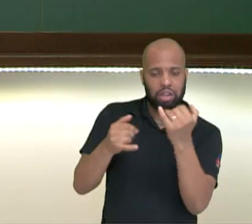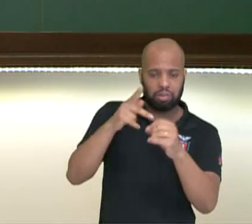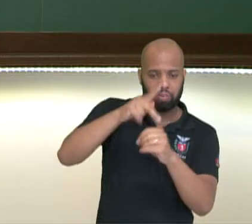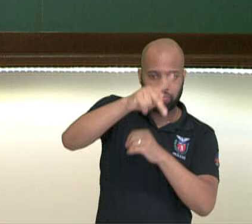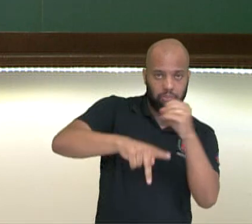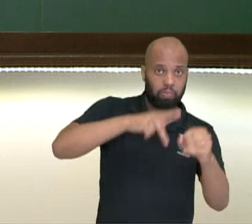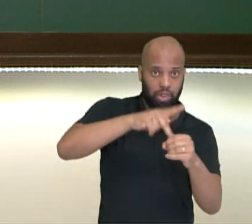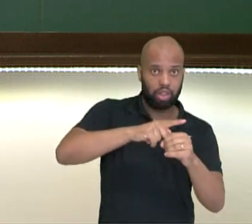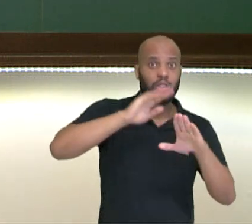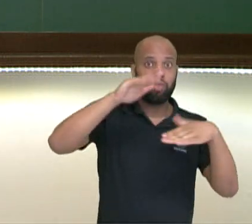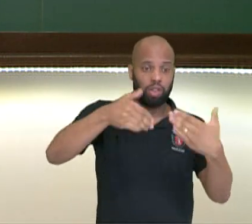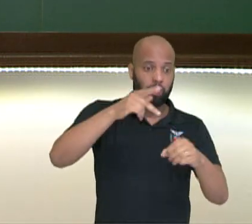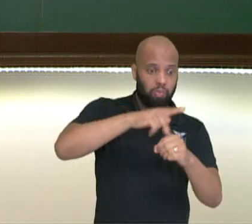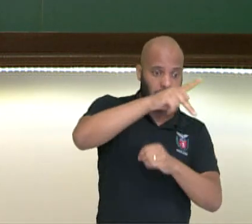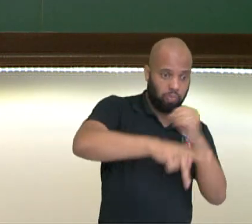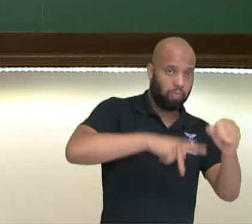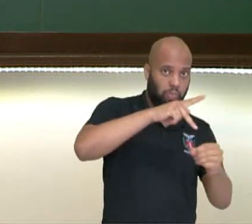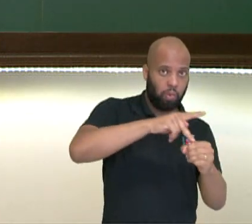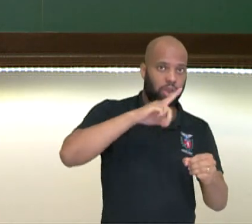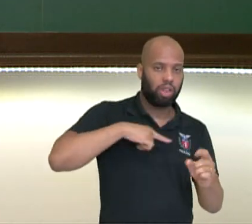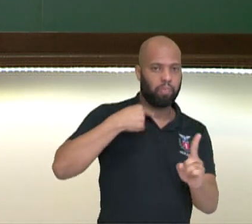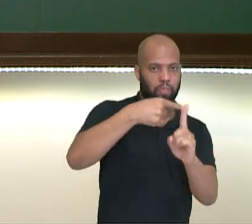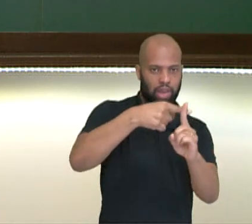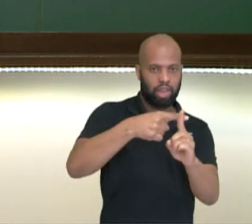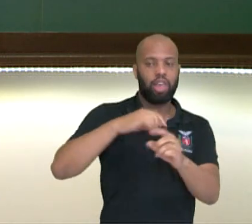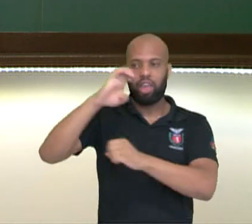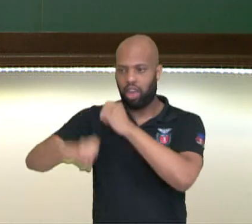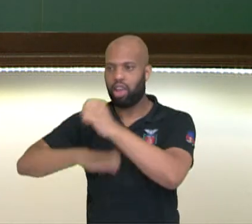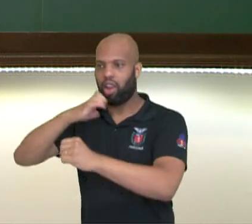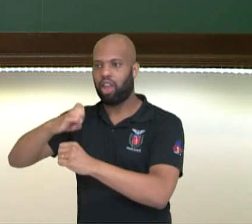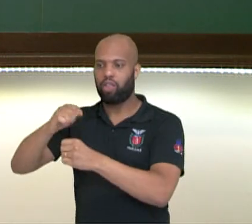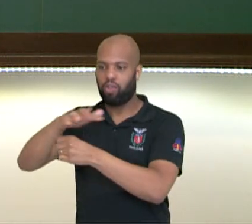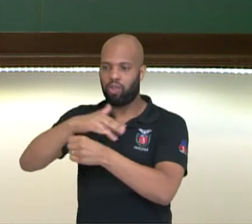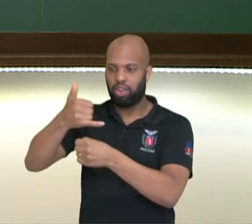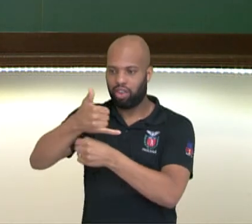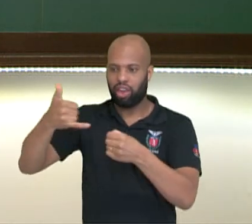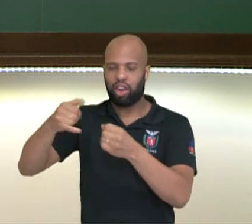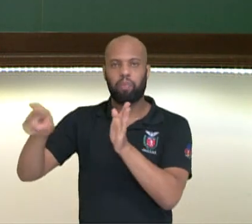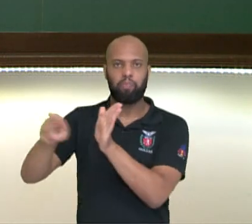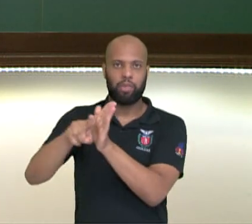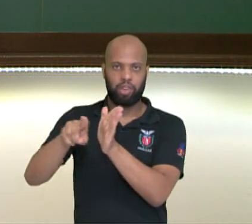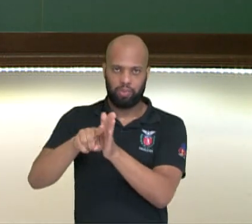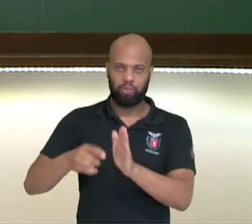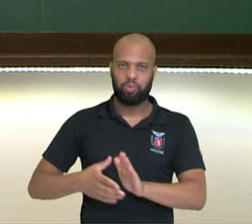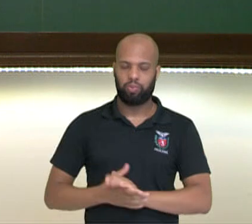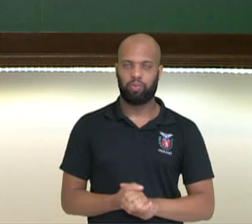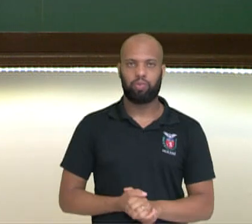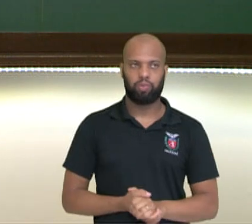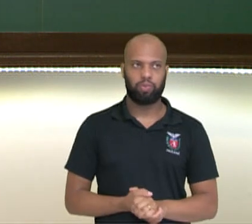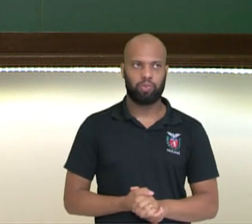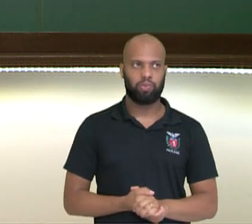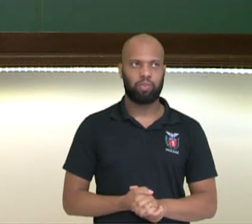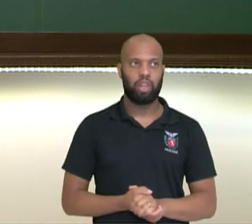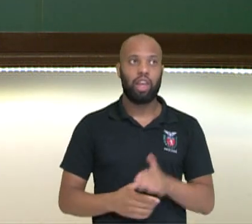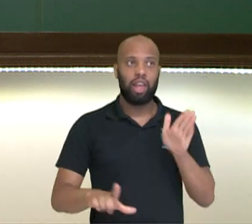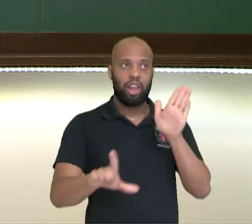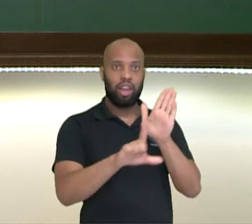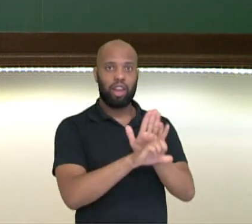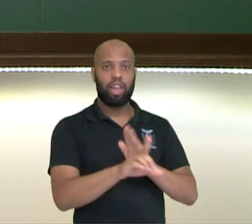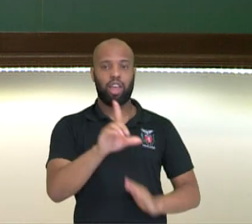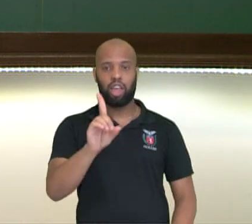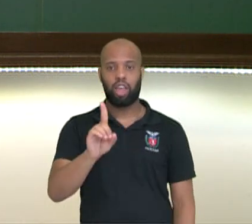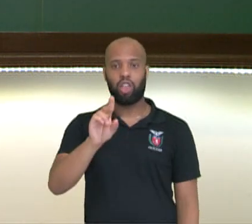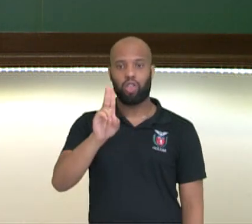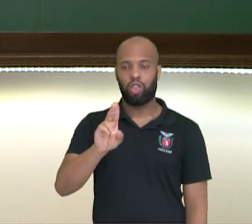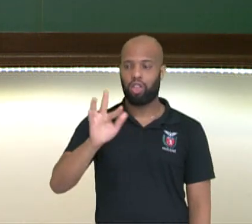carga elétrica positiva, mais E, e elétron tem carga elétrica negativa, menos E. Lei de Diffie é muito